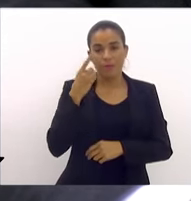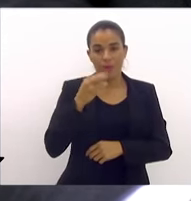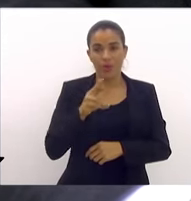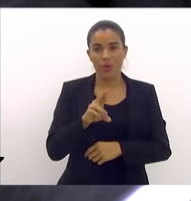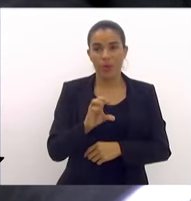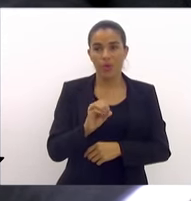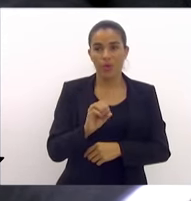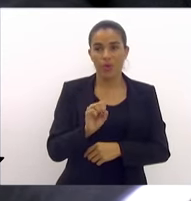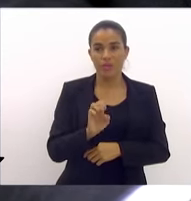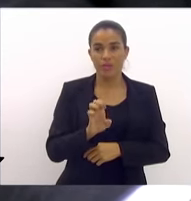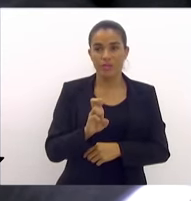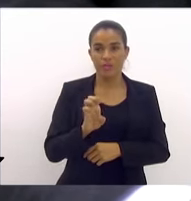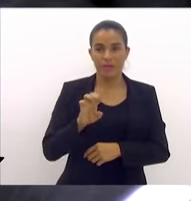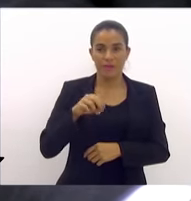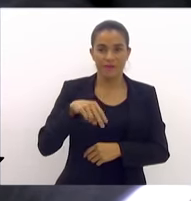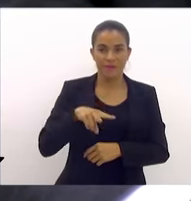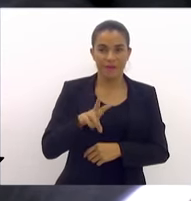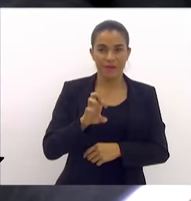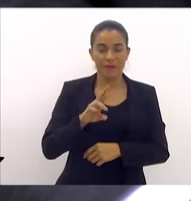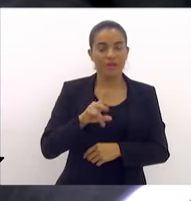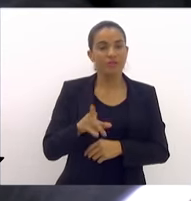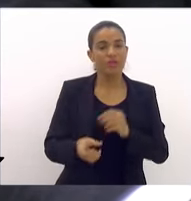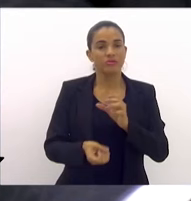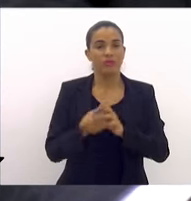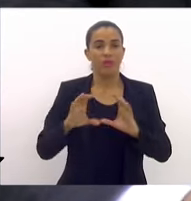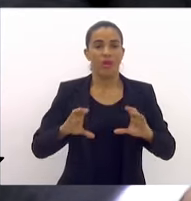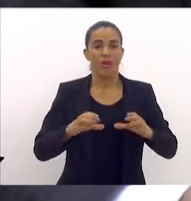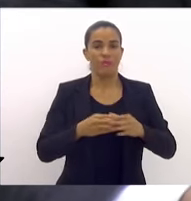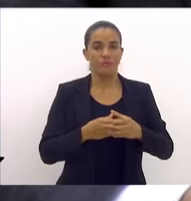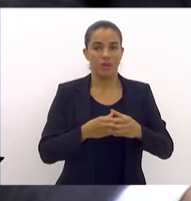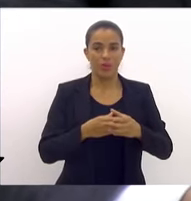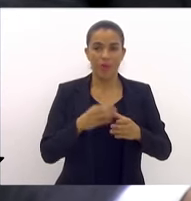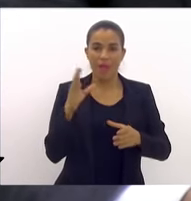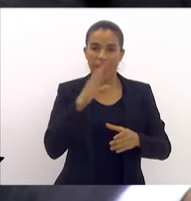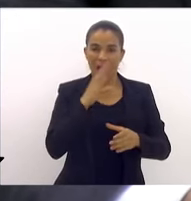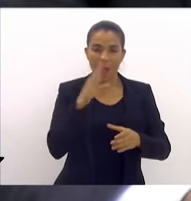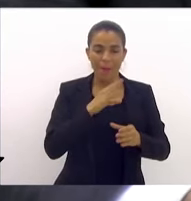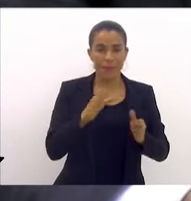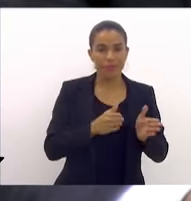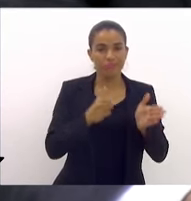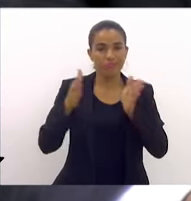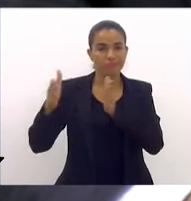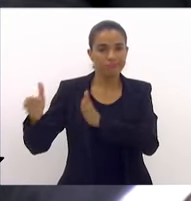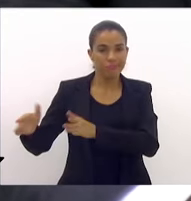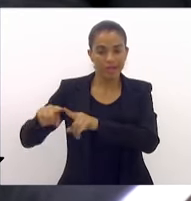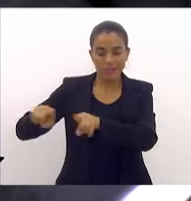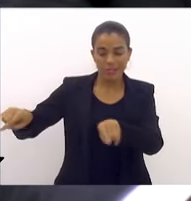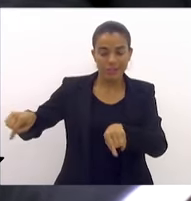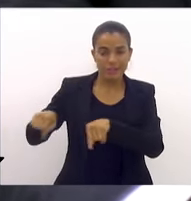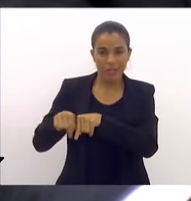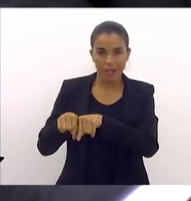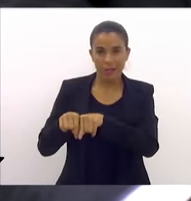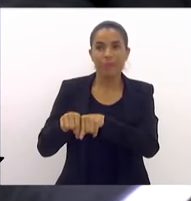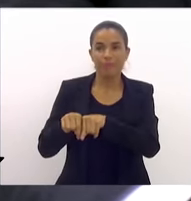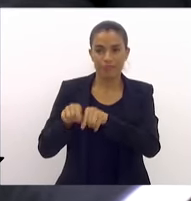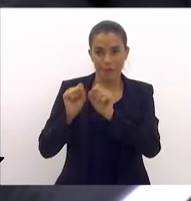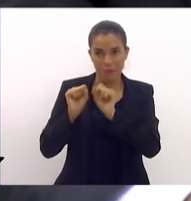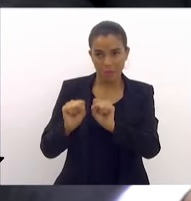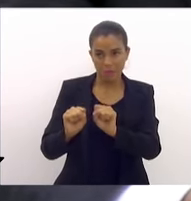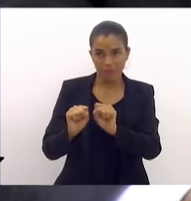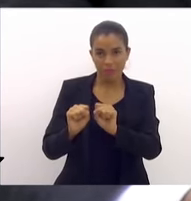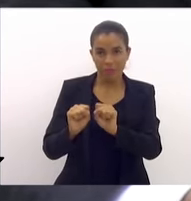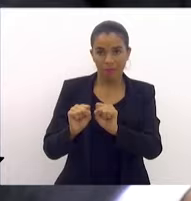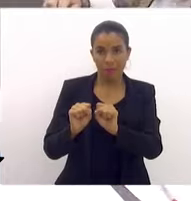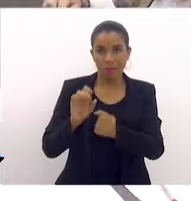está subindo também para a instalação da comissão, que é muito rapidamente aqui do lado. Então, se puder inverter deputada a pauta, Célia, da relatoria dele...